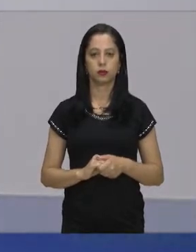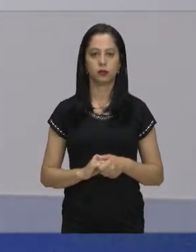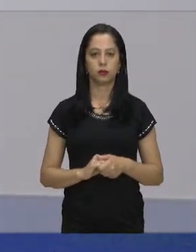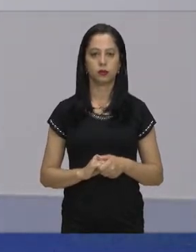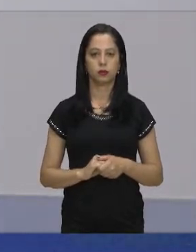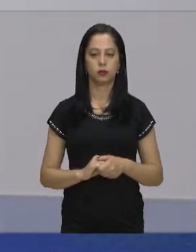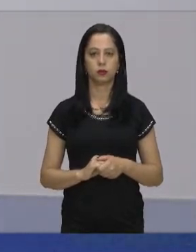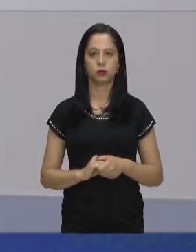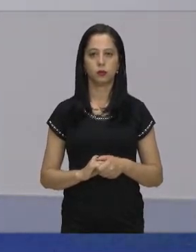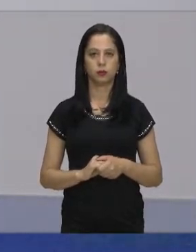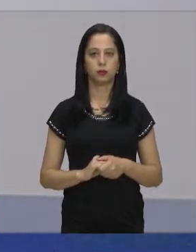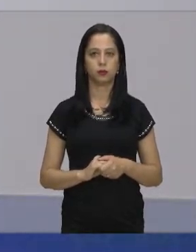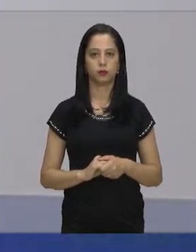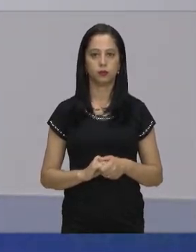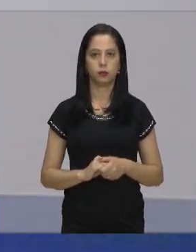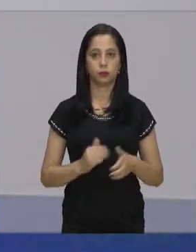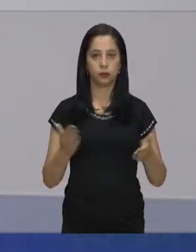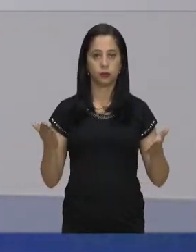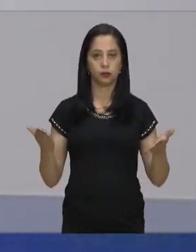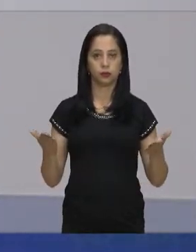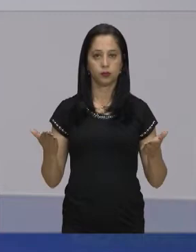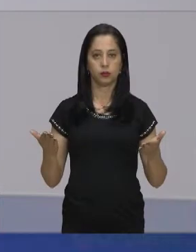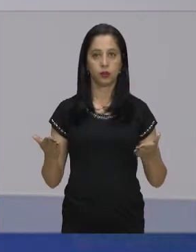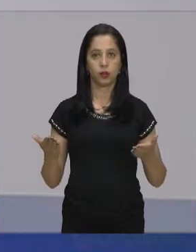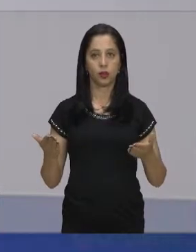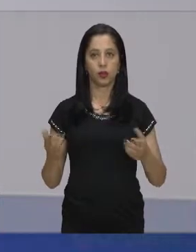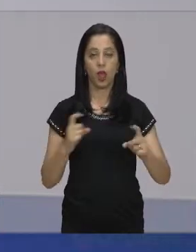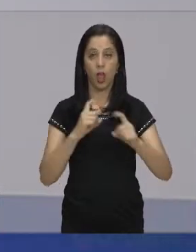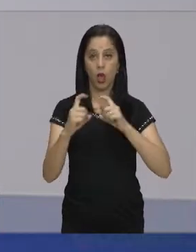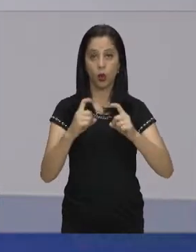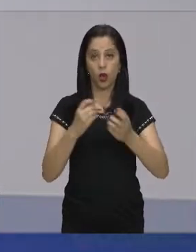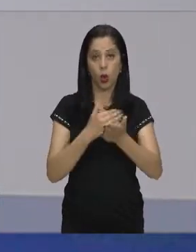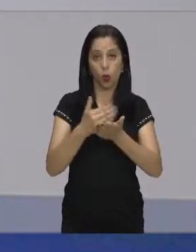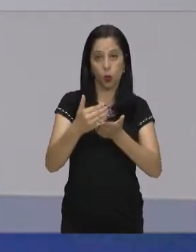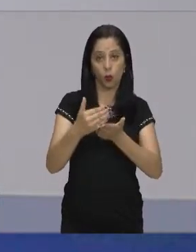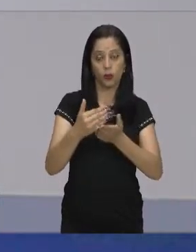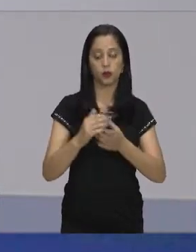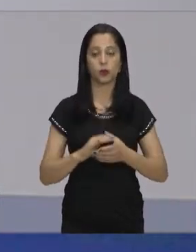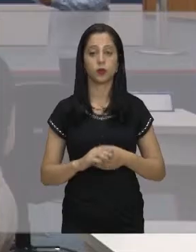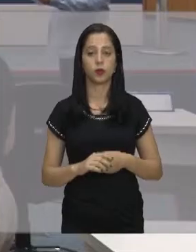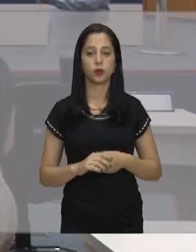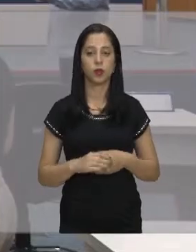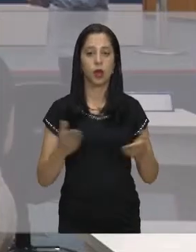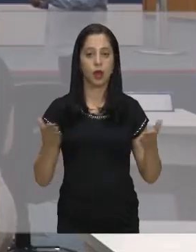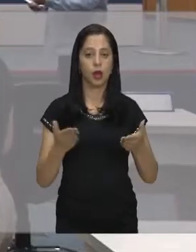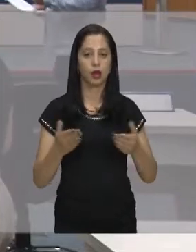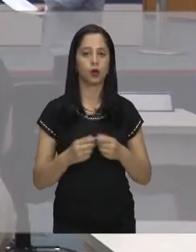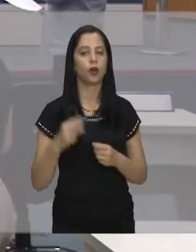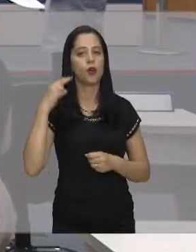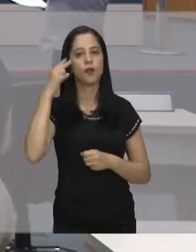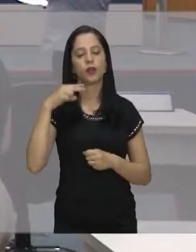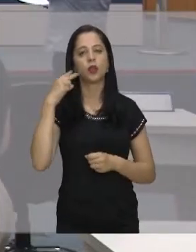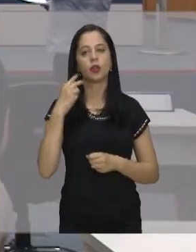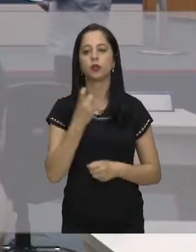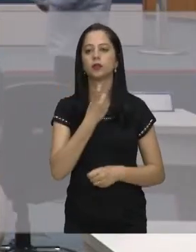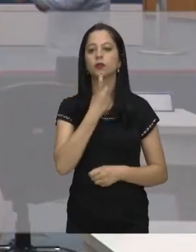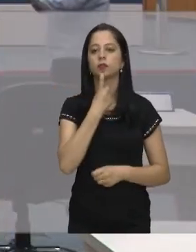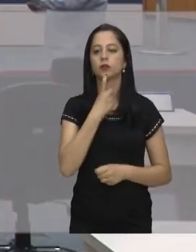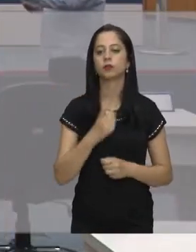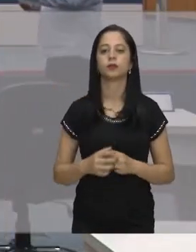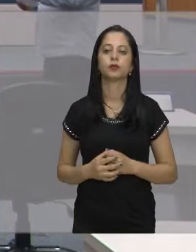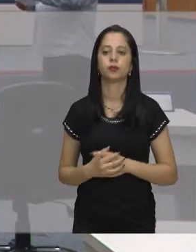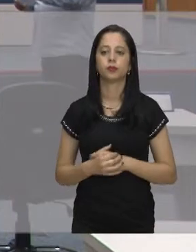Que isso. Com a palavra, é reaberta a presente sessão. Com a palavra o vereador Juvenil